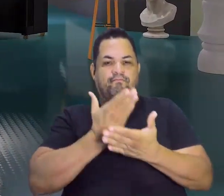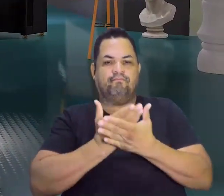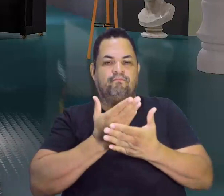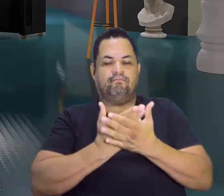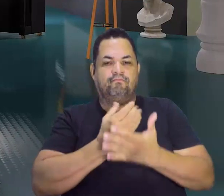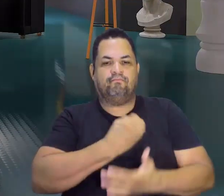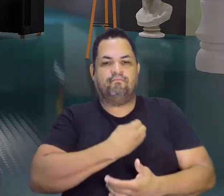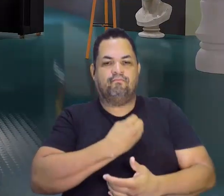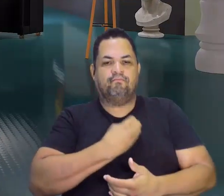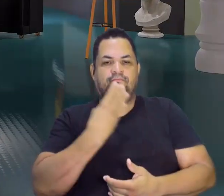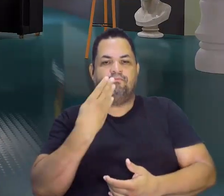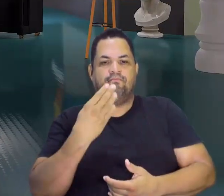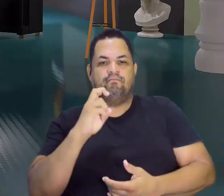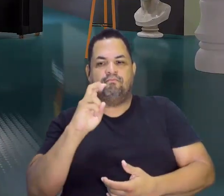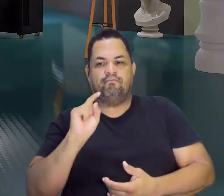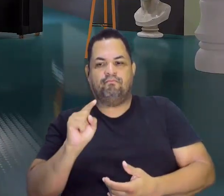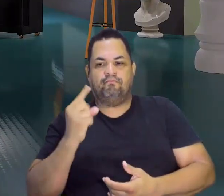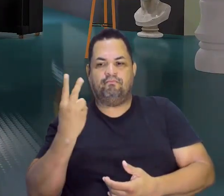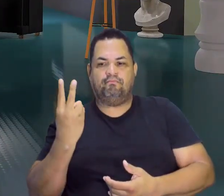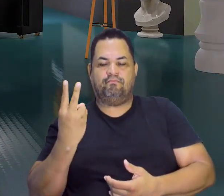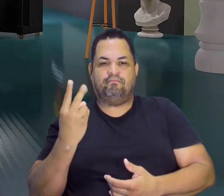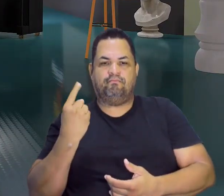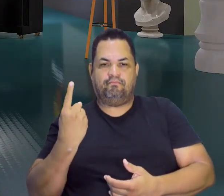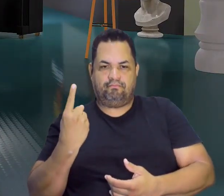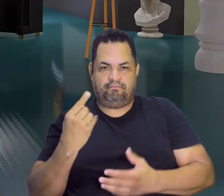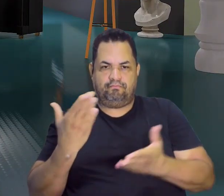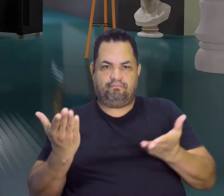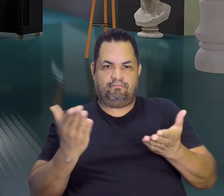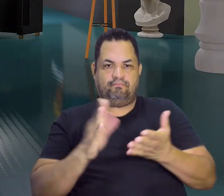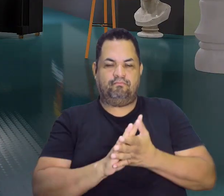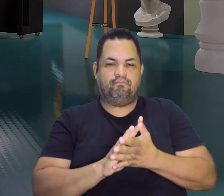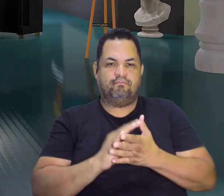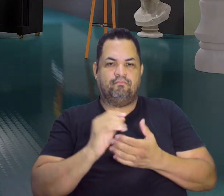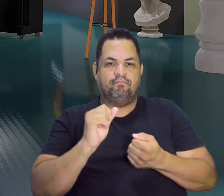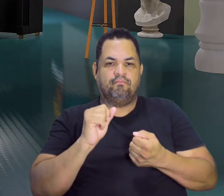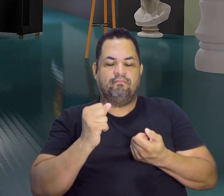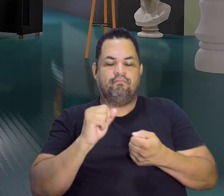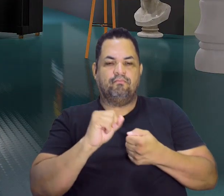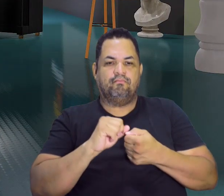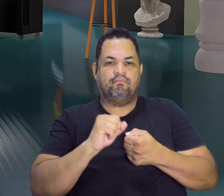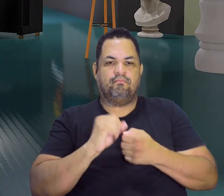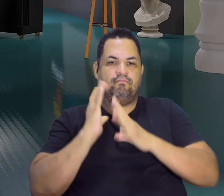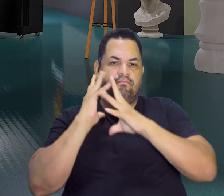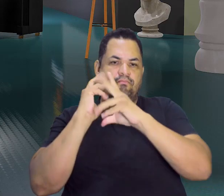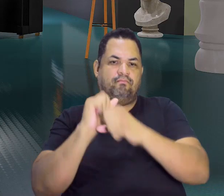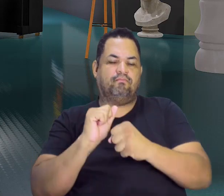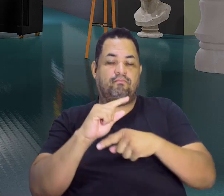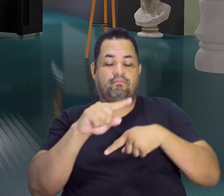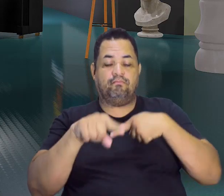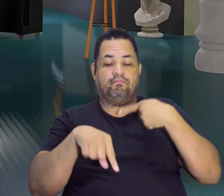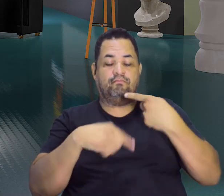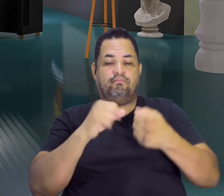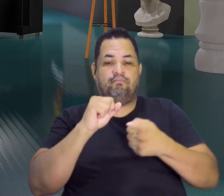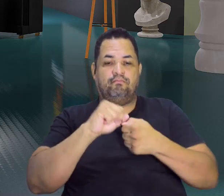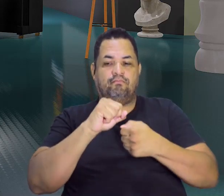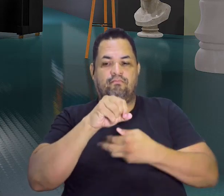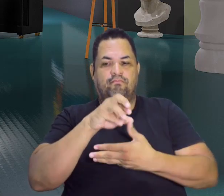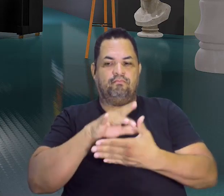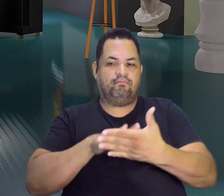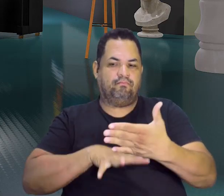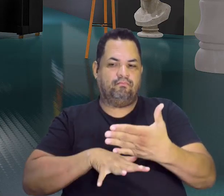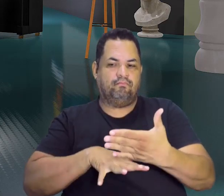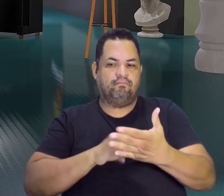aula 45.1, né? Agora nós vamos fazer uma pequena revisão para você poder fazer as suas atividades, ok?